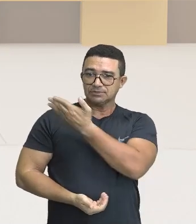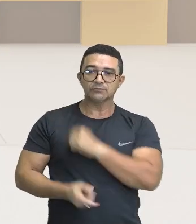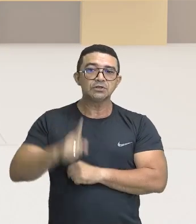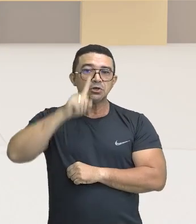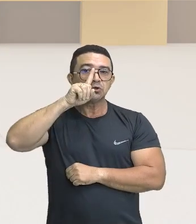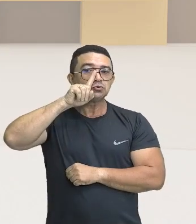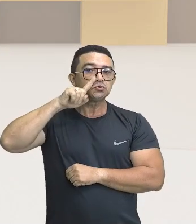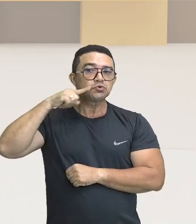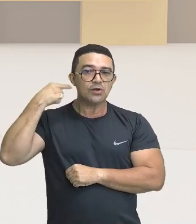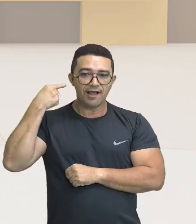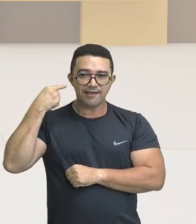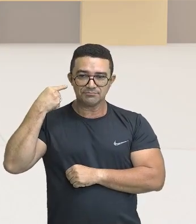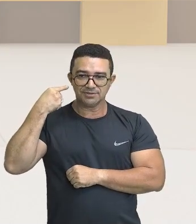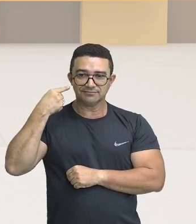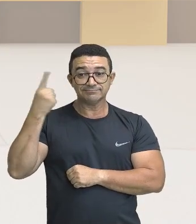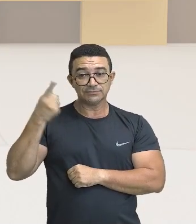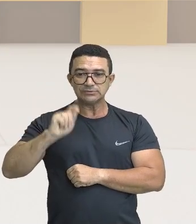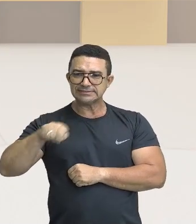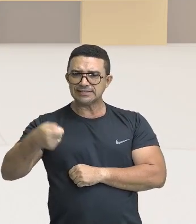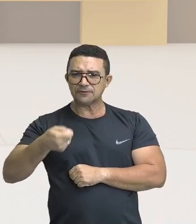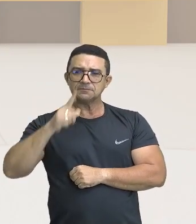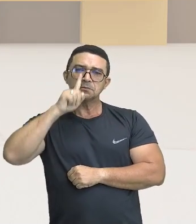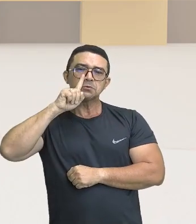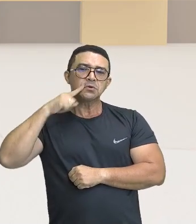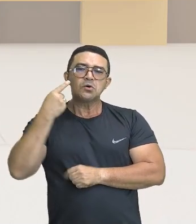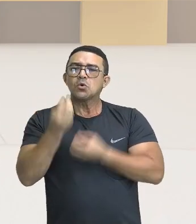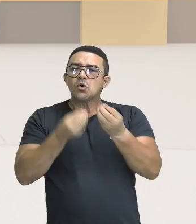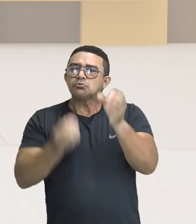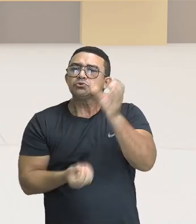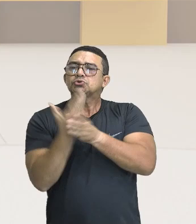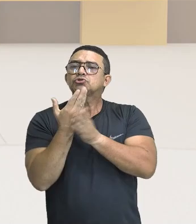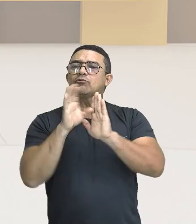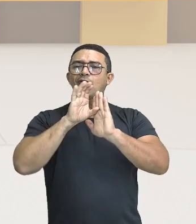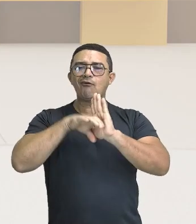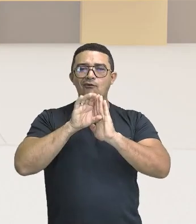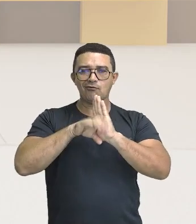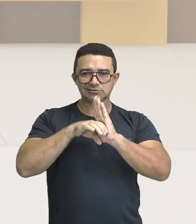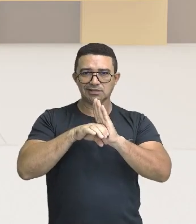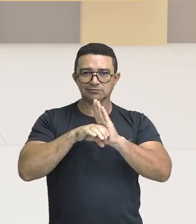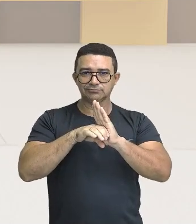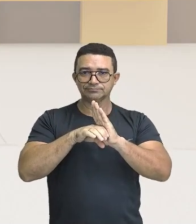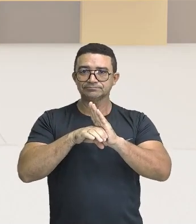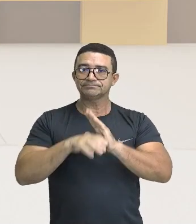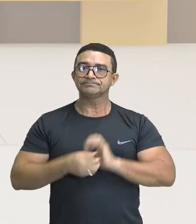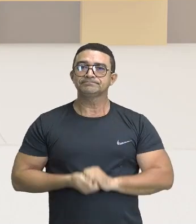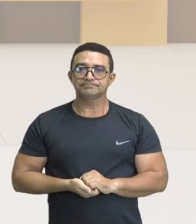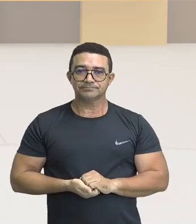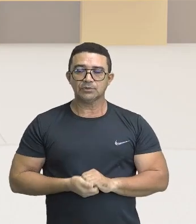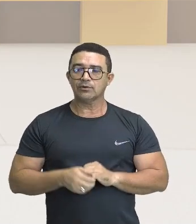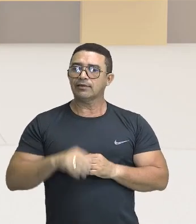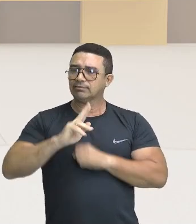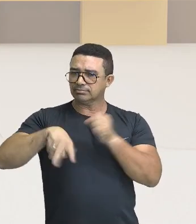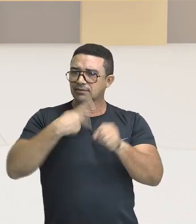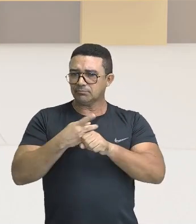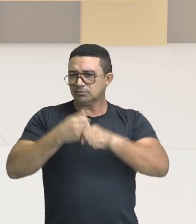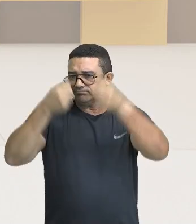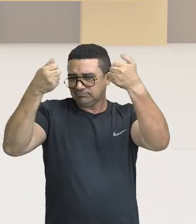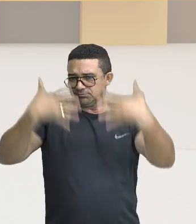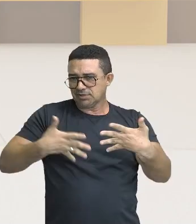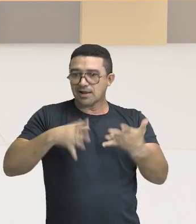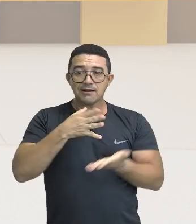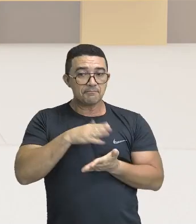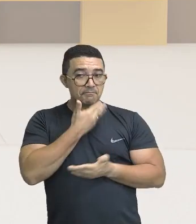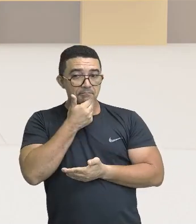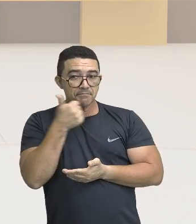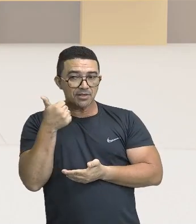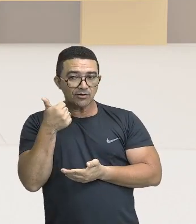Durkheim. Nós vamos mostrar aqui o surgimento deste conceito. Mais à frente, nós iremos torná-lo mais sólido. Mas,